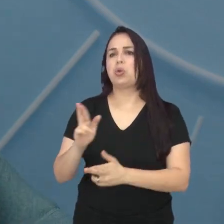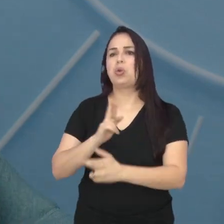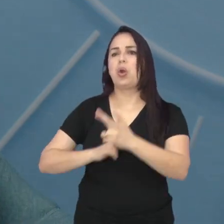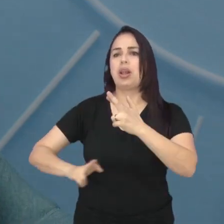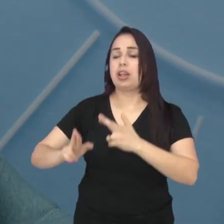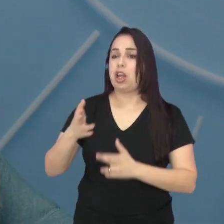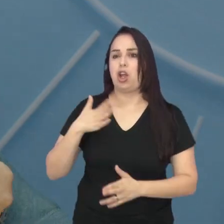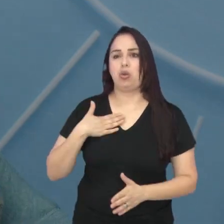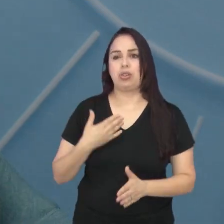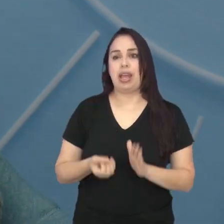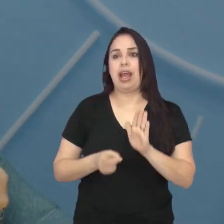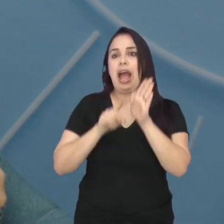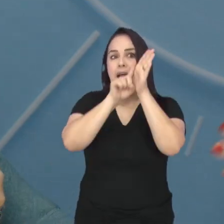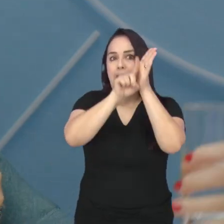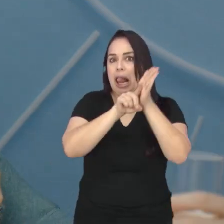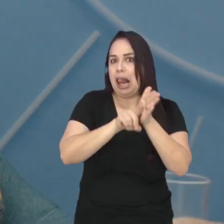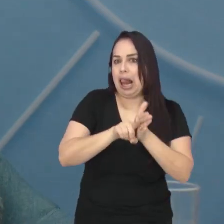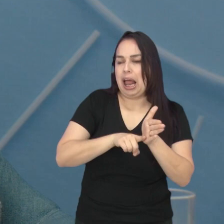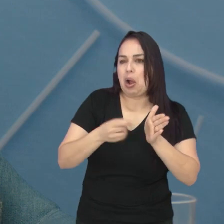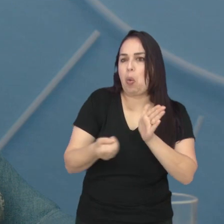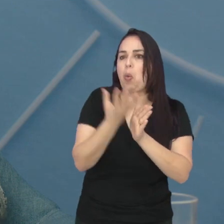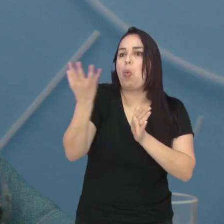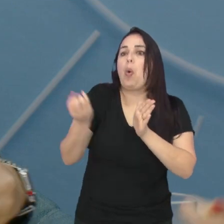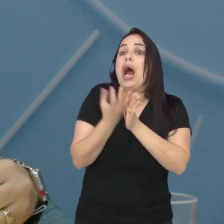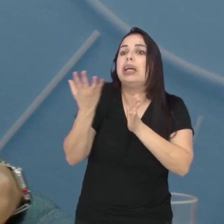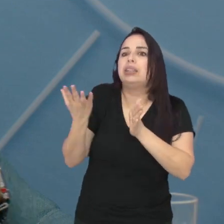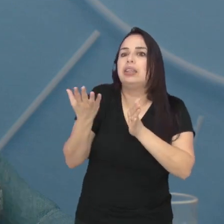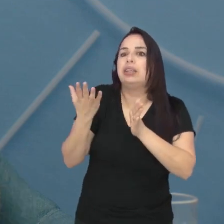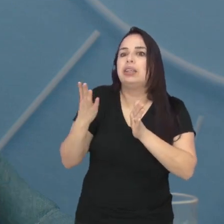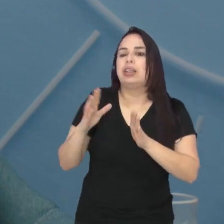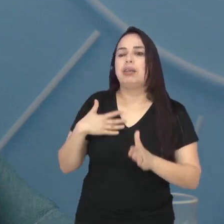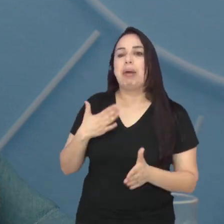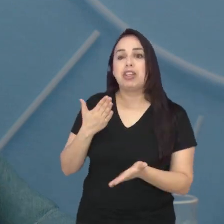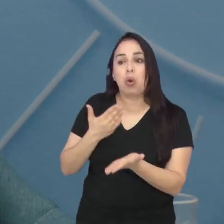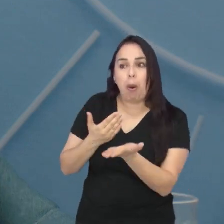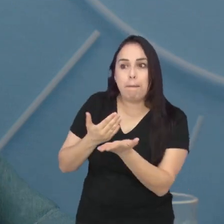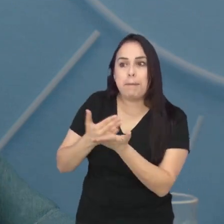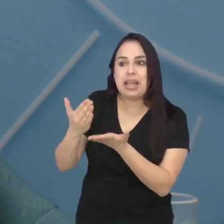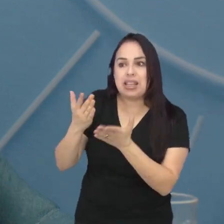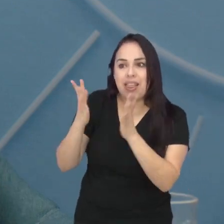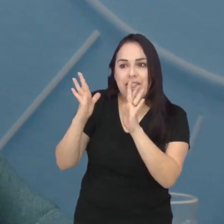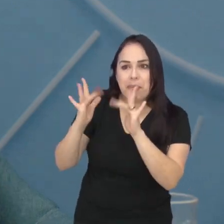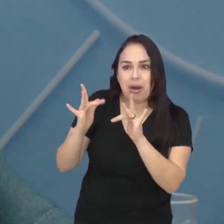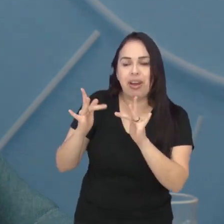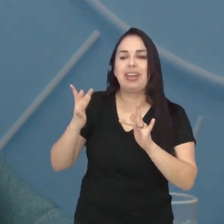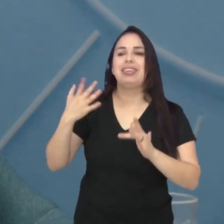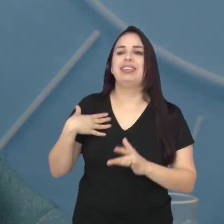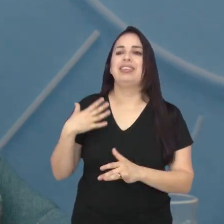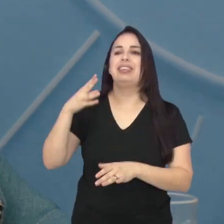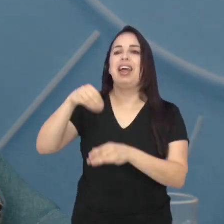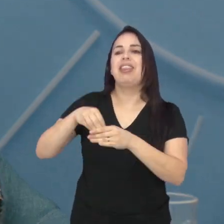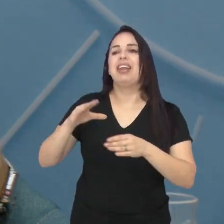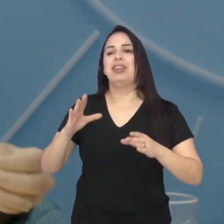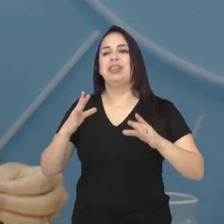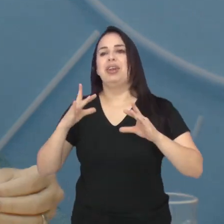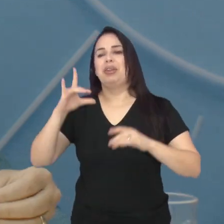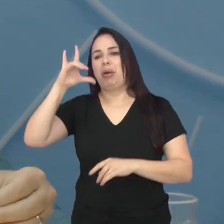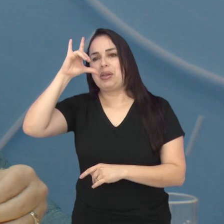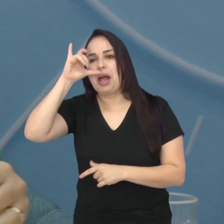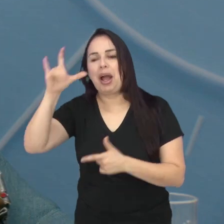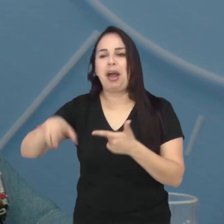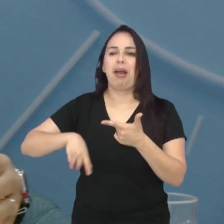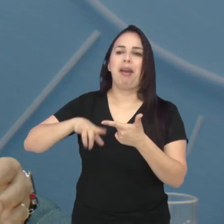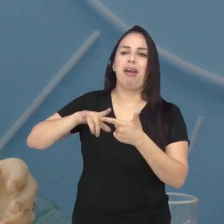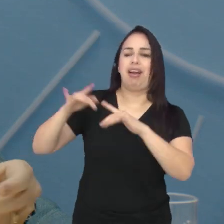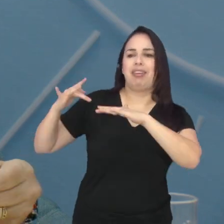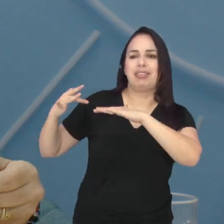relacionamentos, não sei te falar o número, mas acredito que a maioria comece com a rede social, ou através do Instagram, ou através de algum